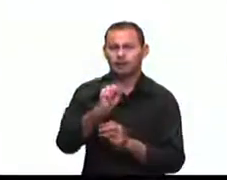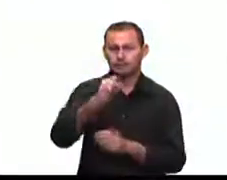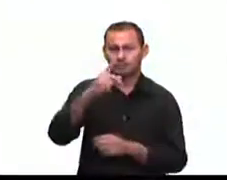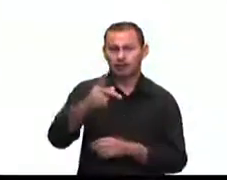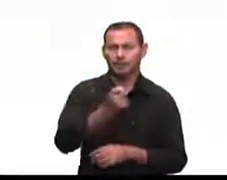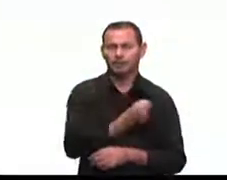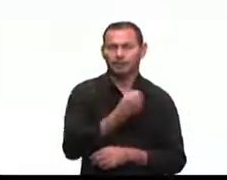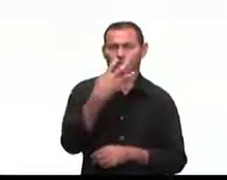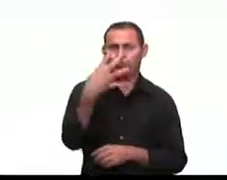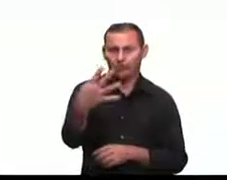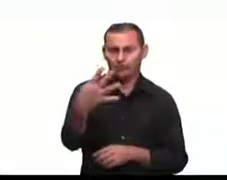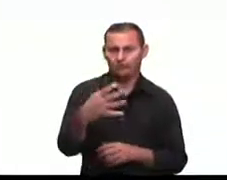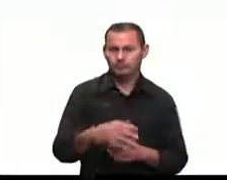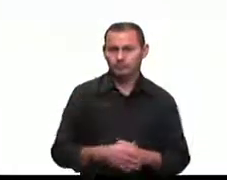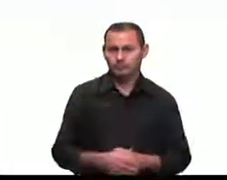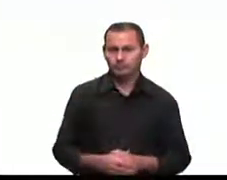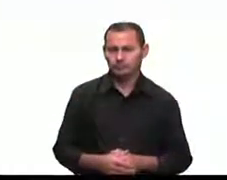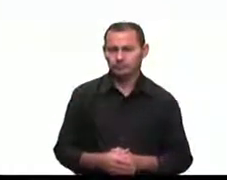problema número 4.